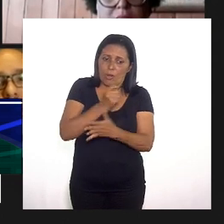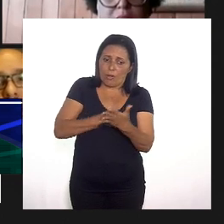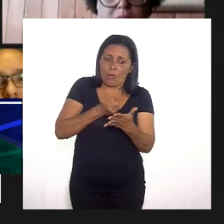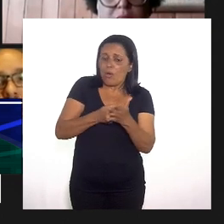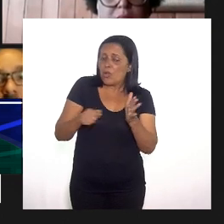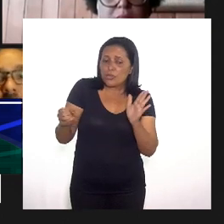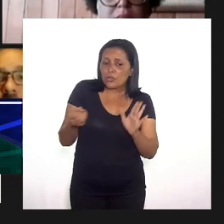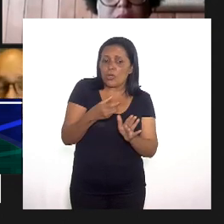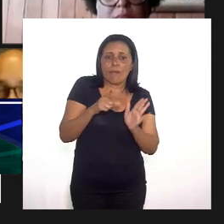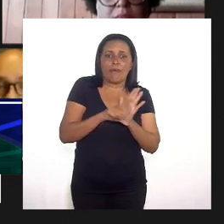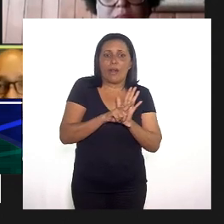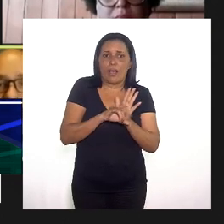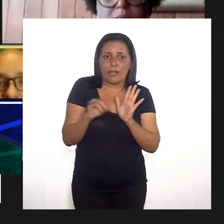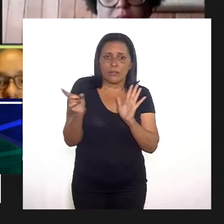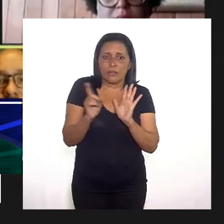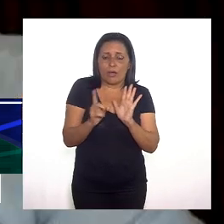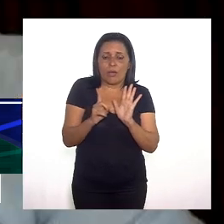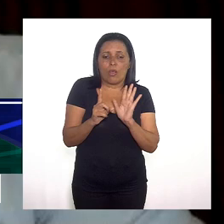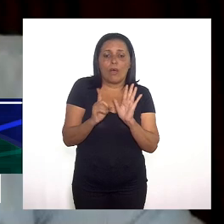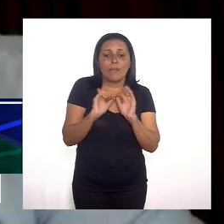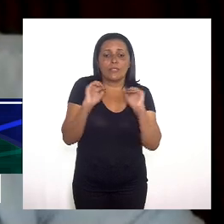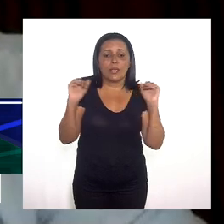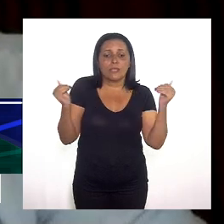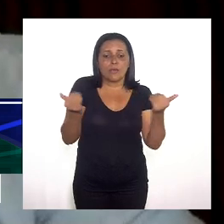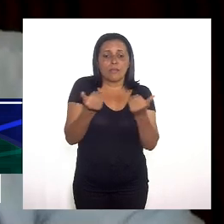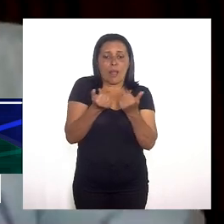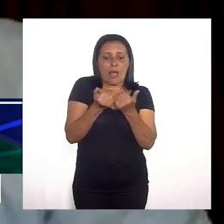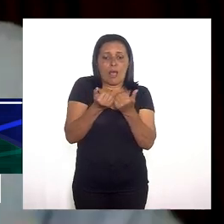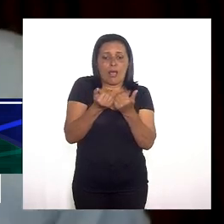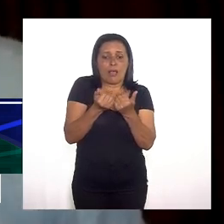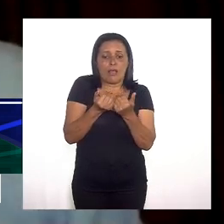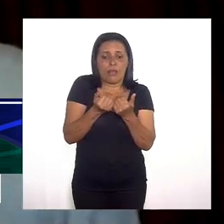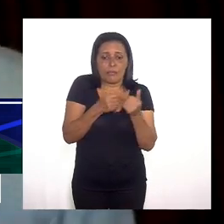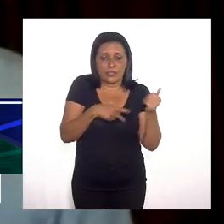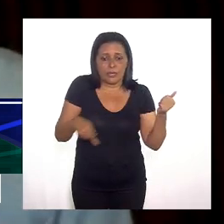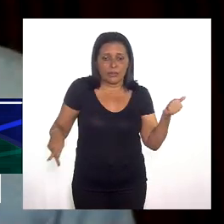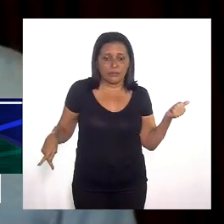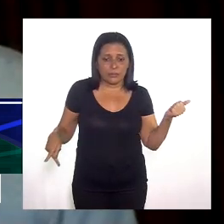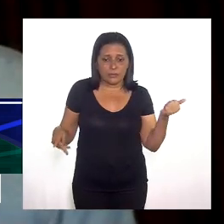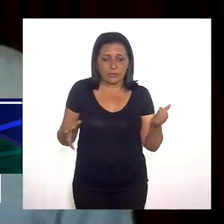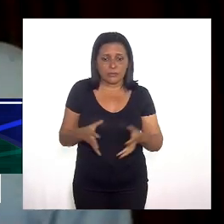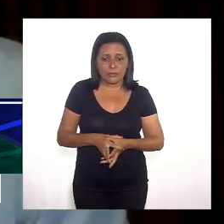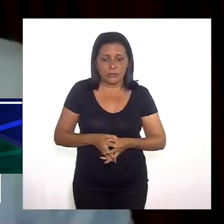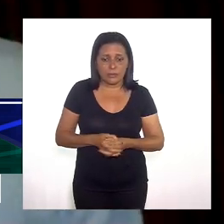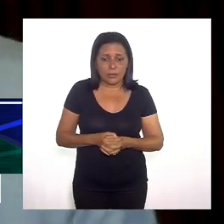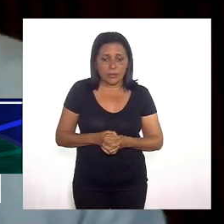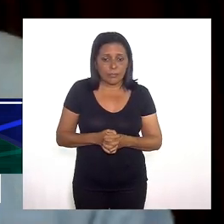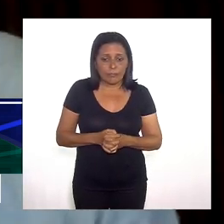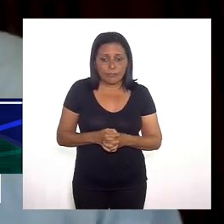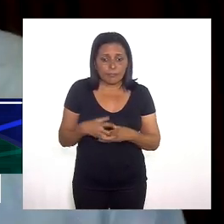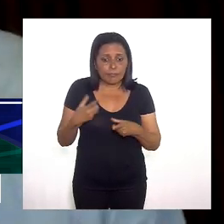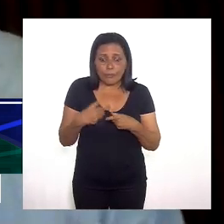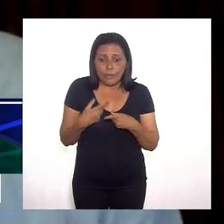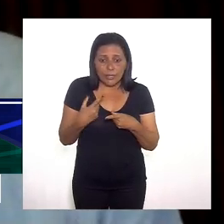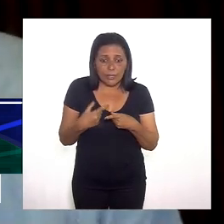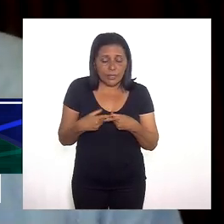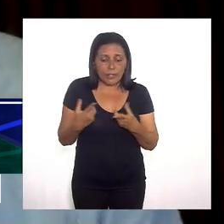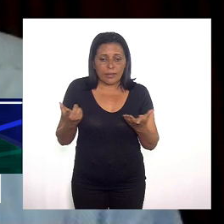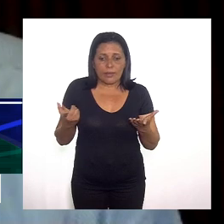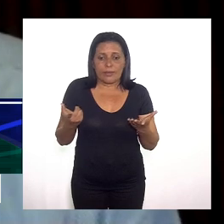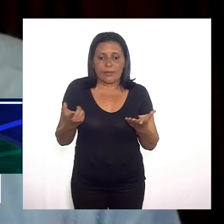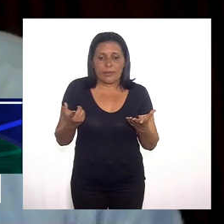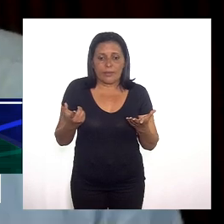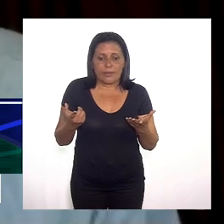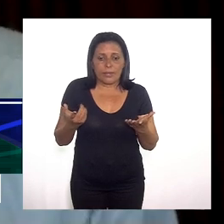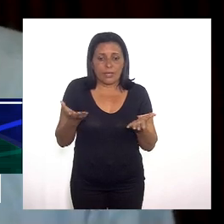lei. Mas essa é a ideia, presidente. Então, por favor. É porque eu acabei